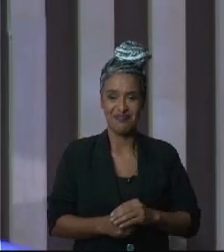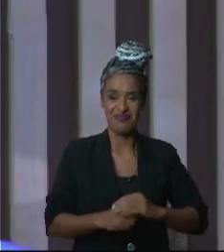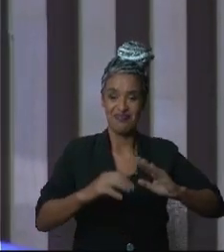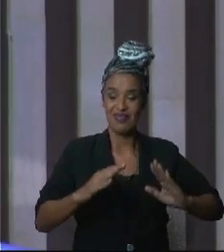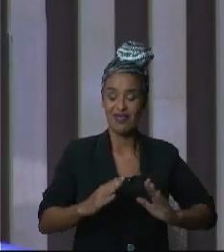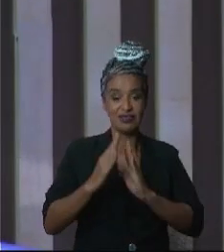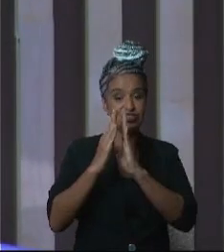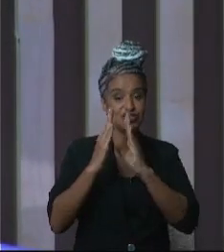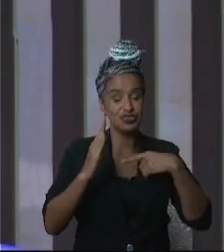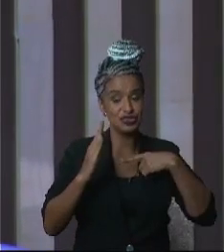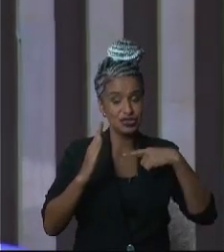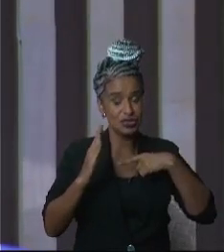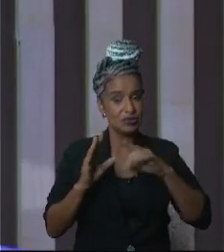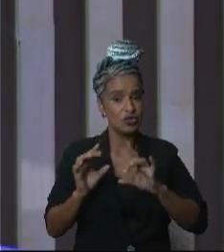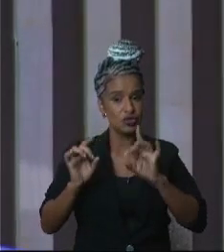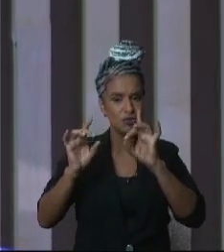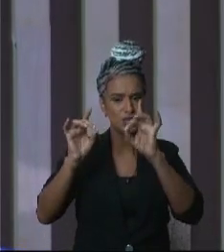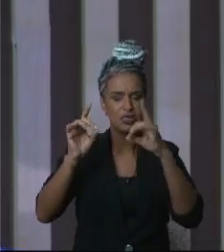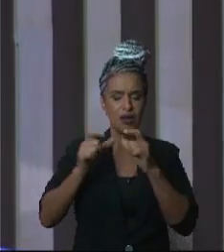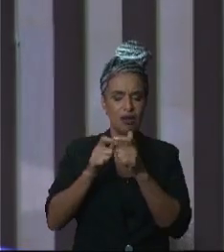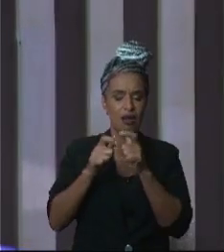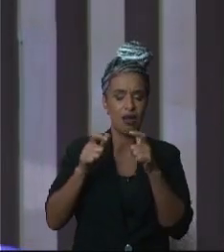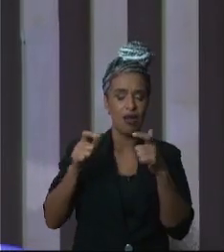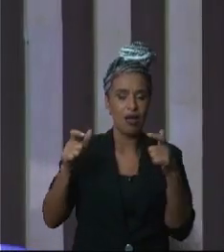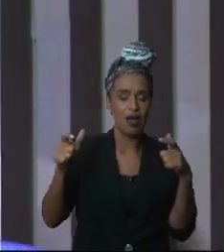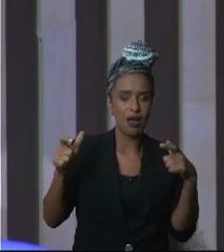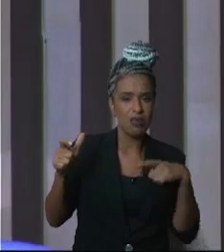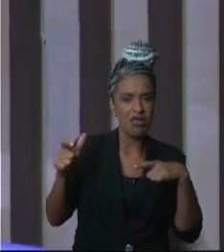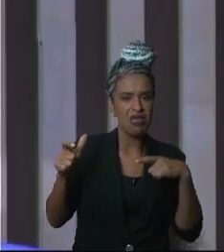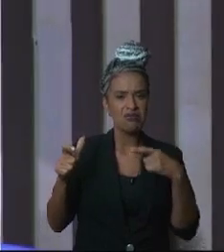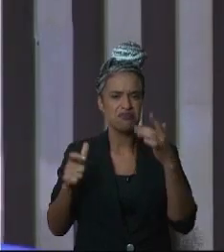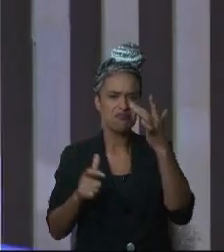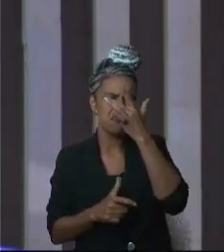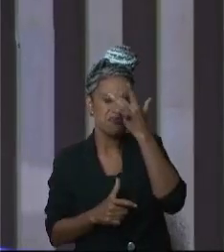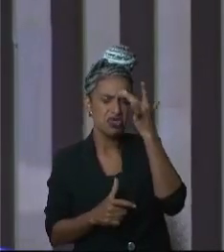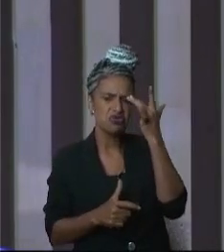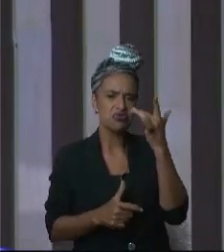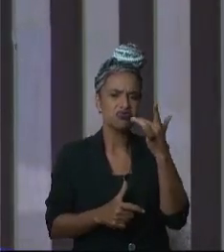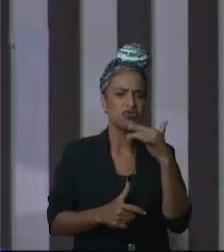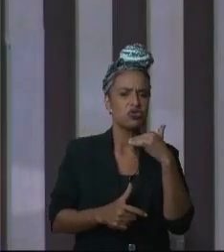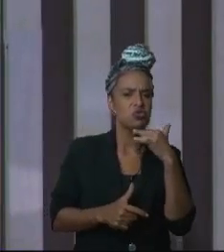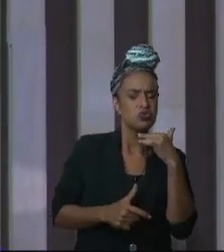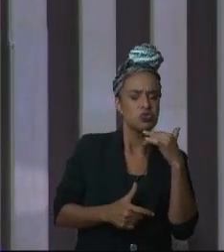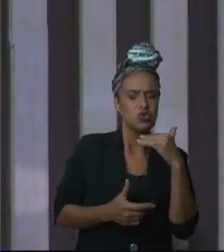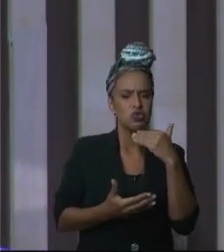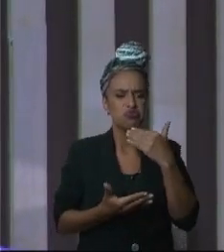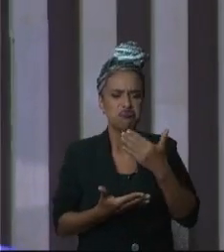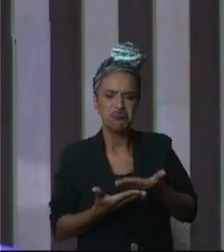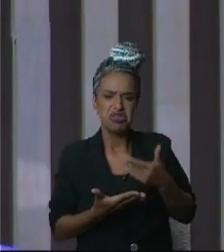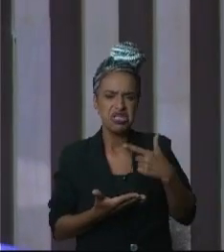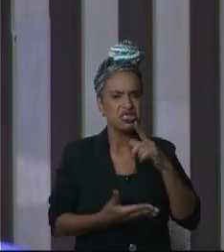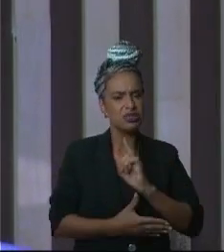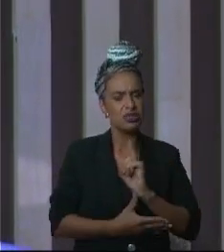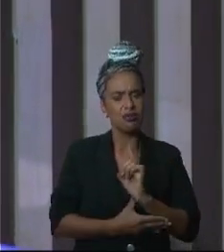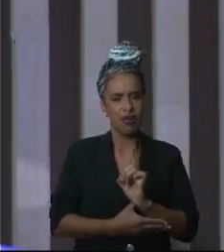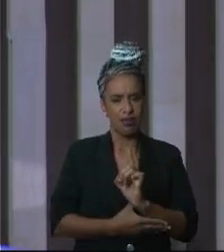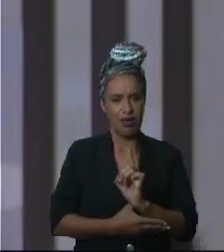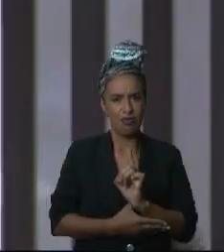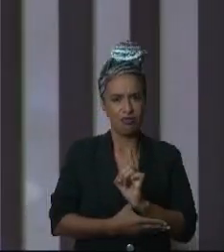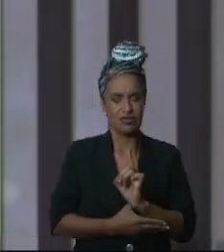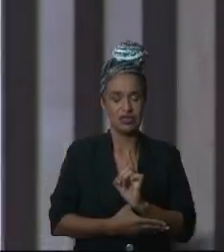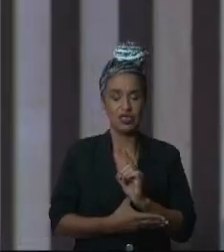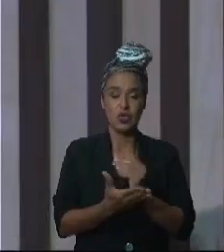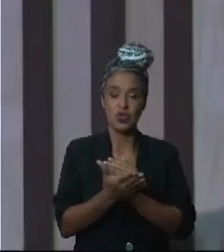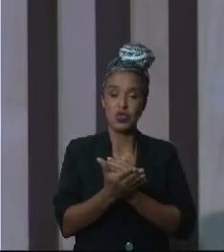diante especialmente do aumento de ceticismos em relação ao multilateralismo. Então, para